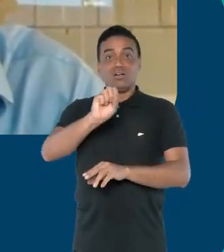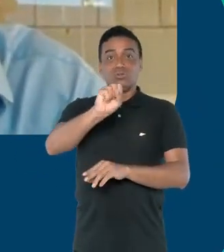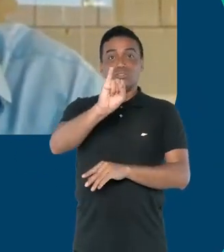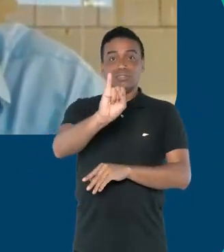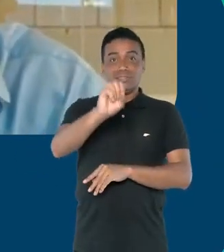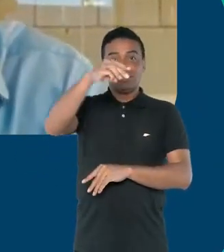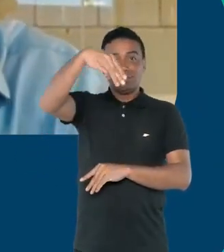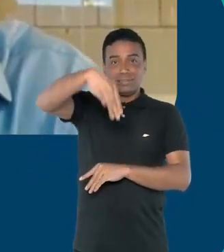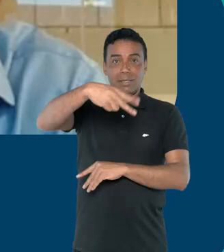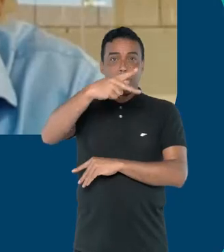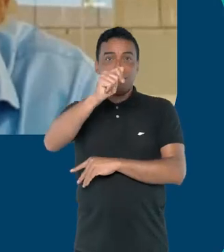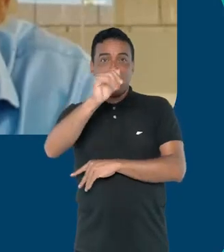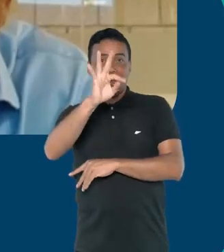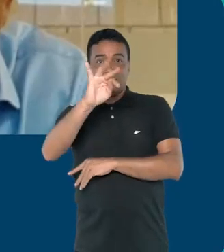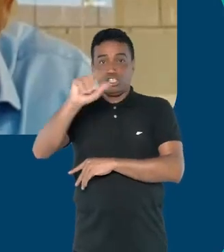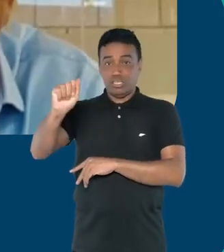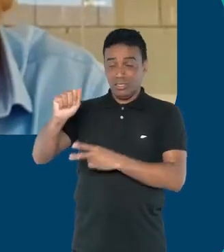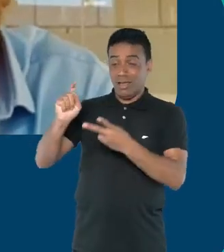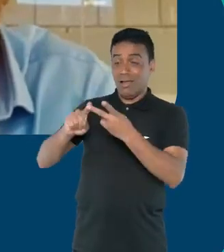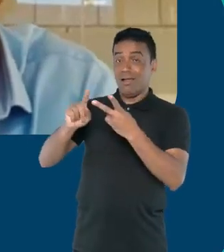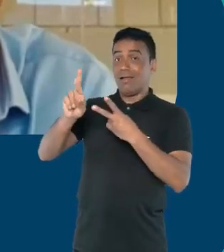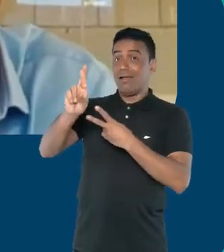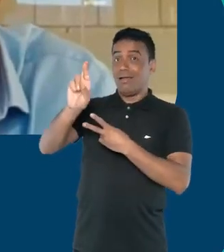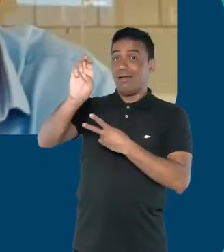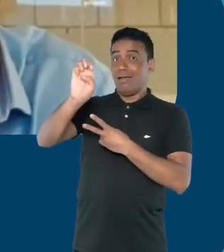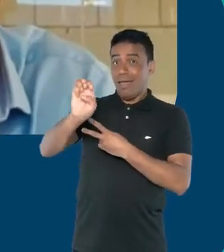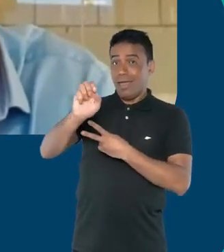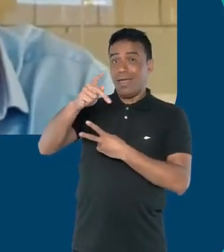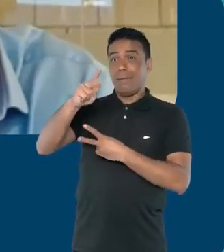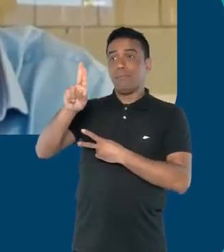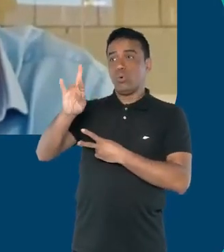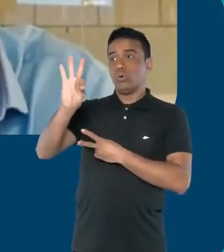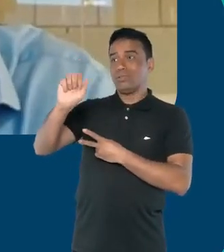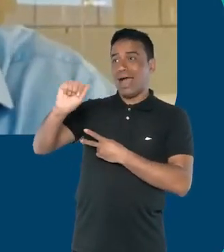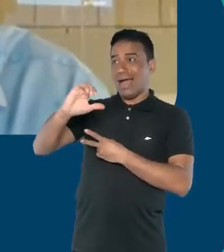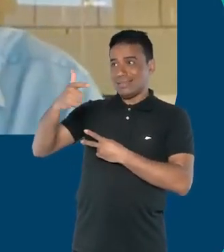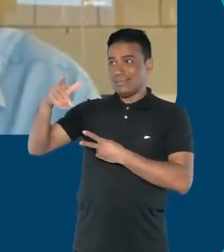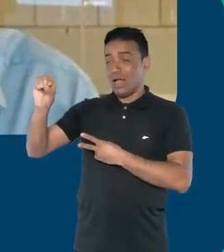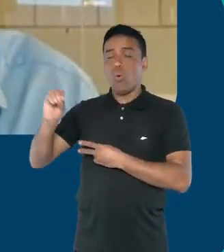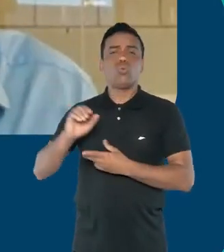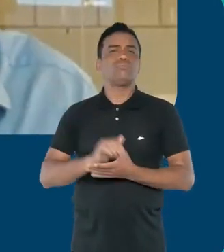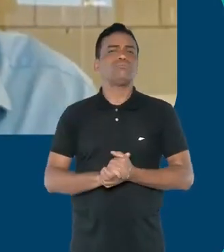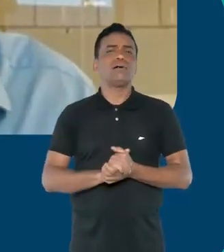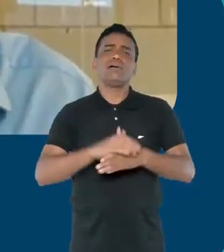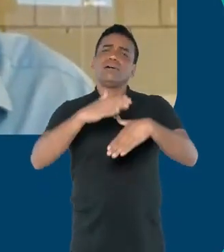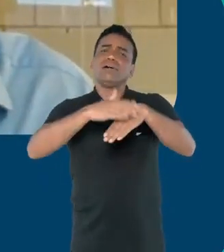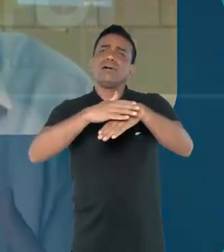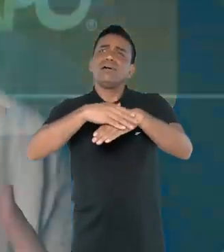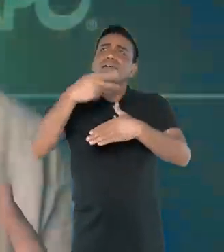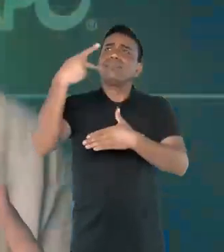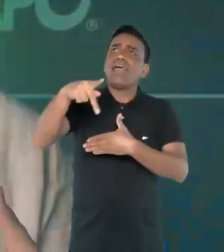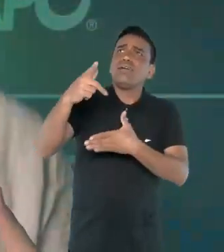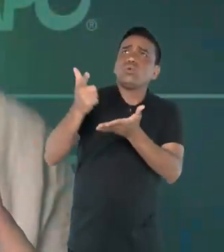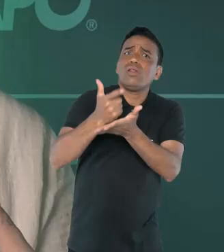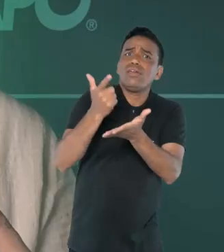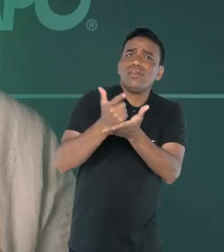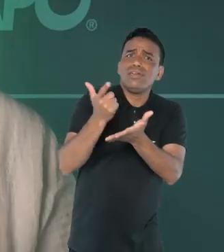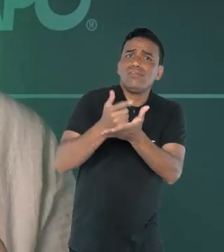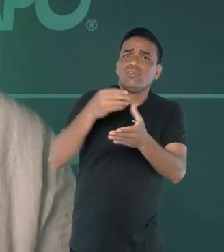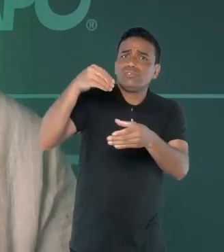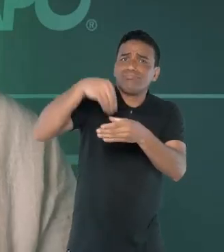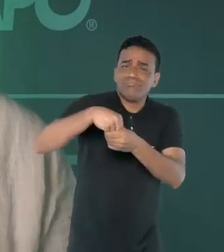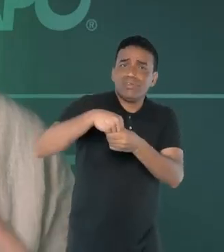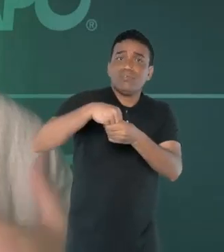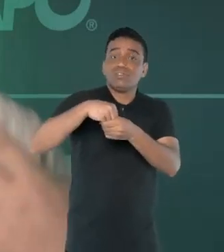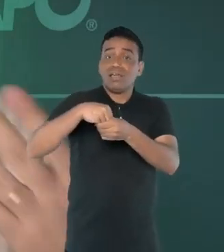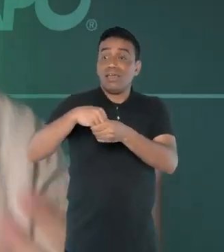entre simpatia e reputação. Isso é uma coisa que você aponta, né, no livro, que quanto mais a